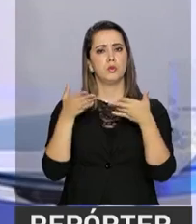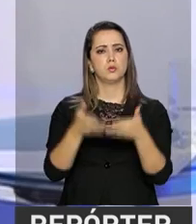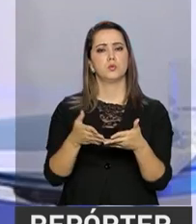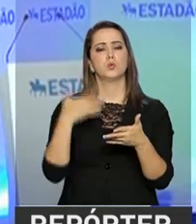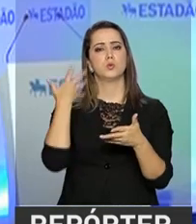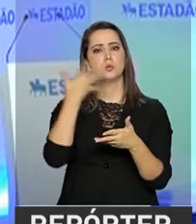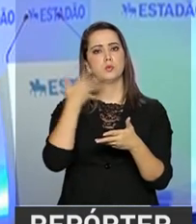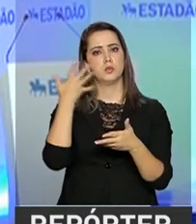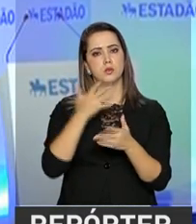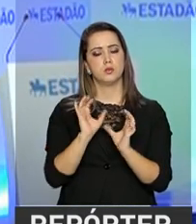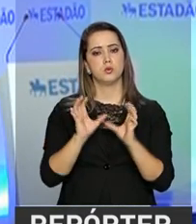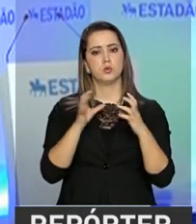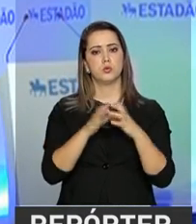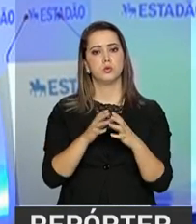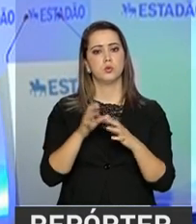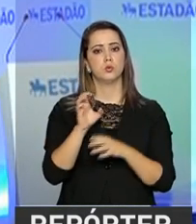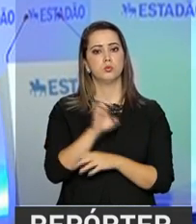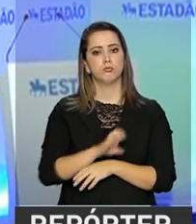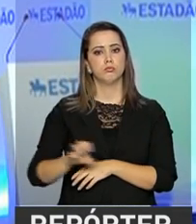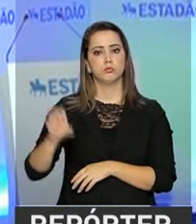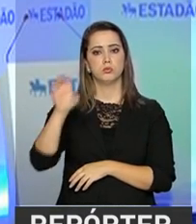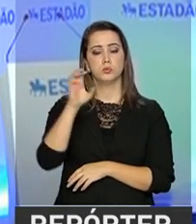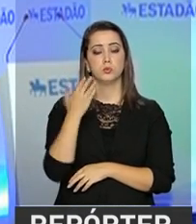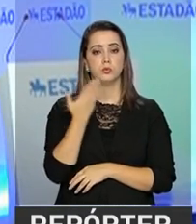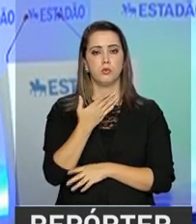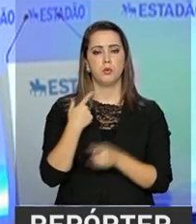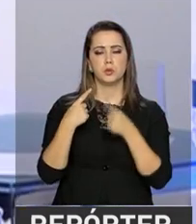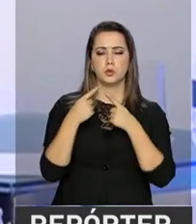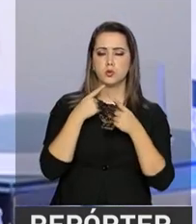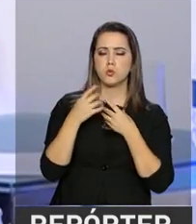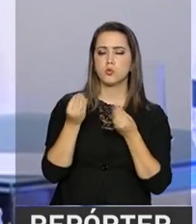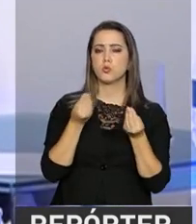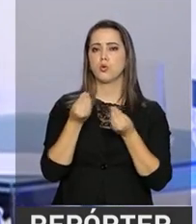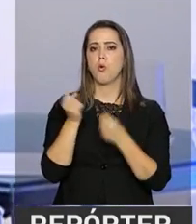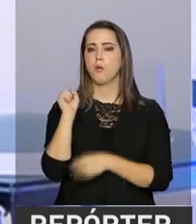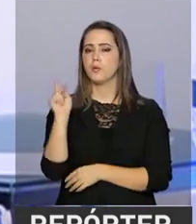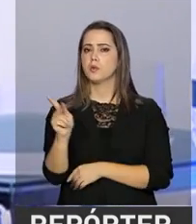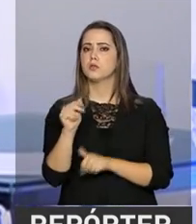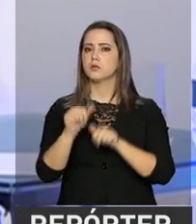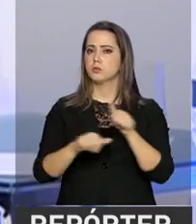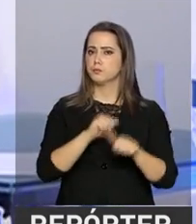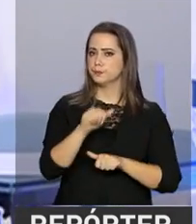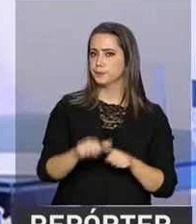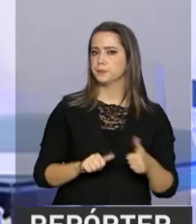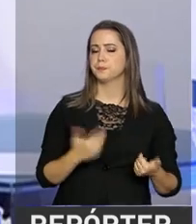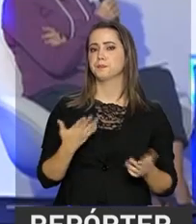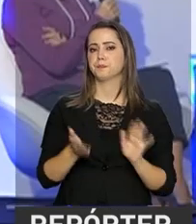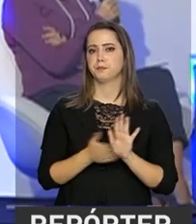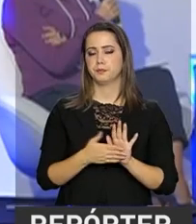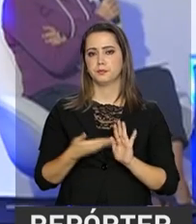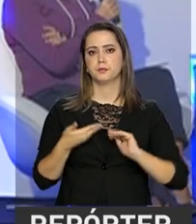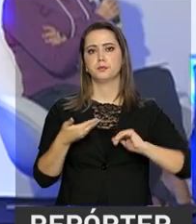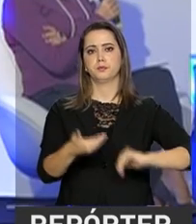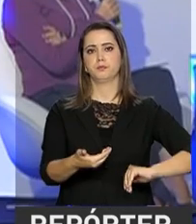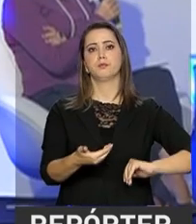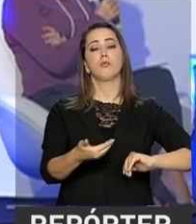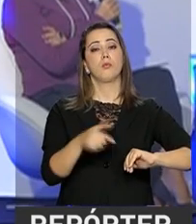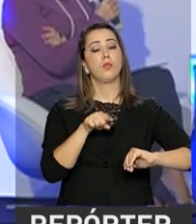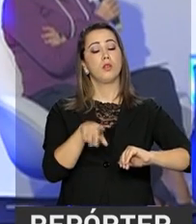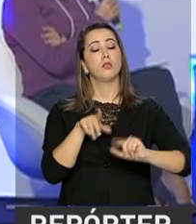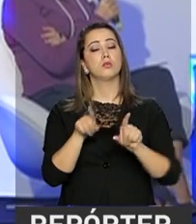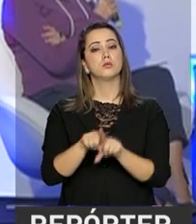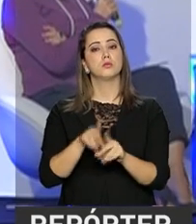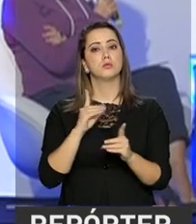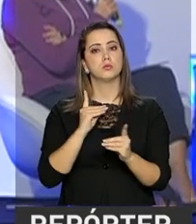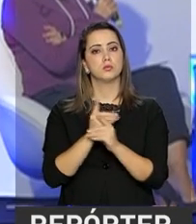estado para debater a proposta de reforma da previdência apresentada pelo governo ao congresso durante o evento moreira